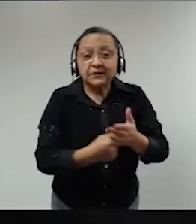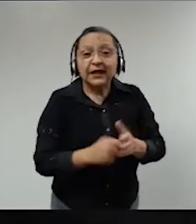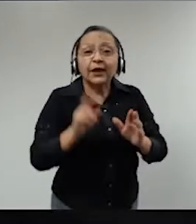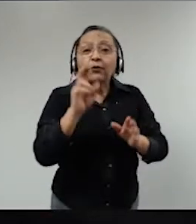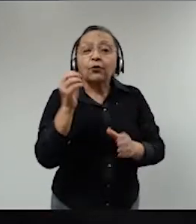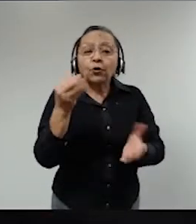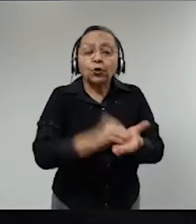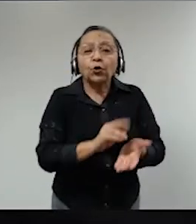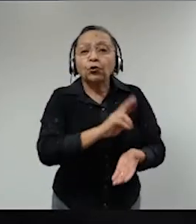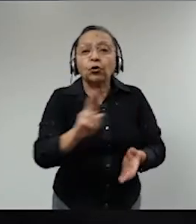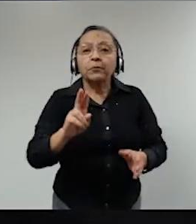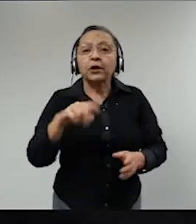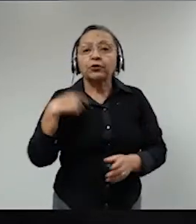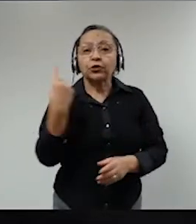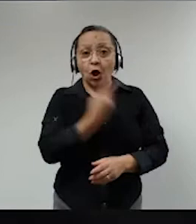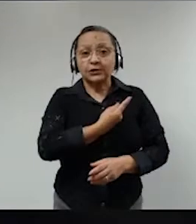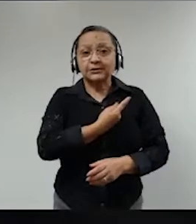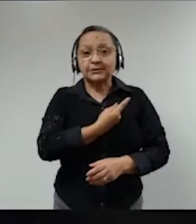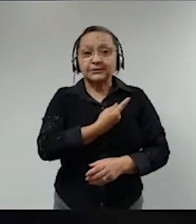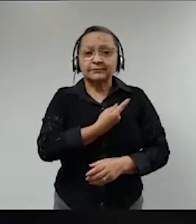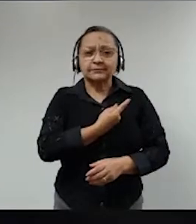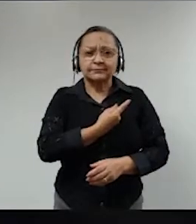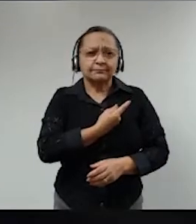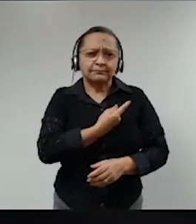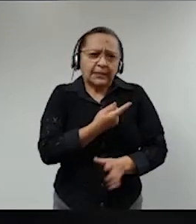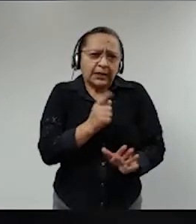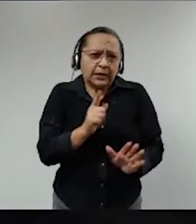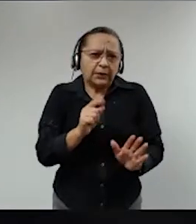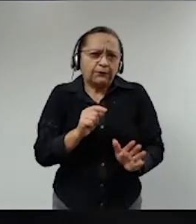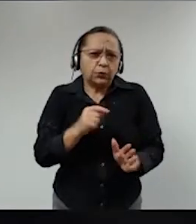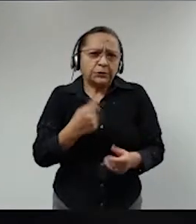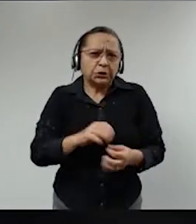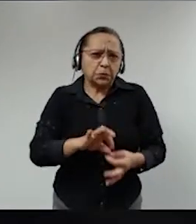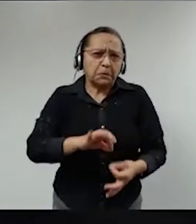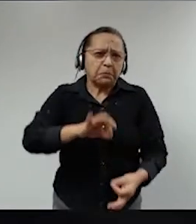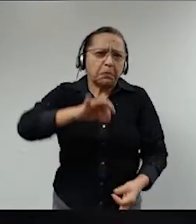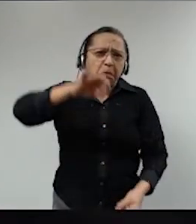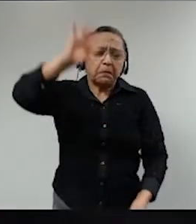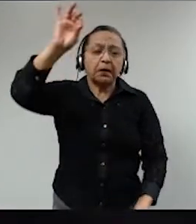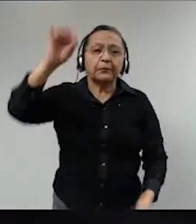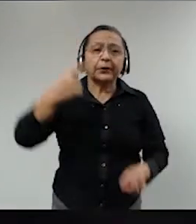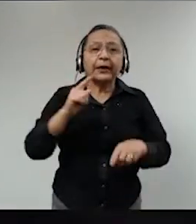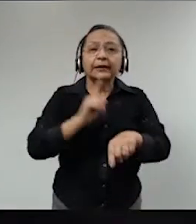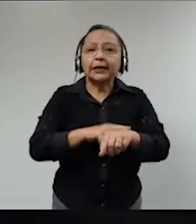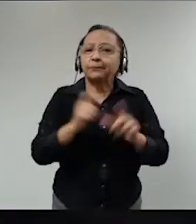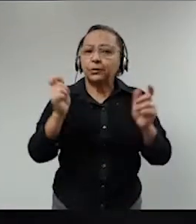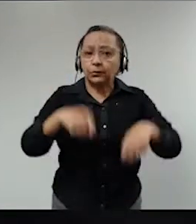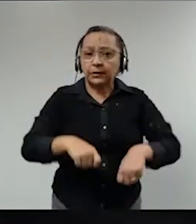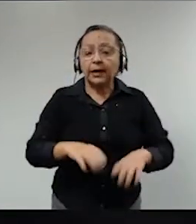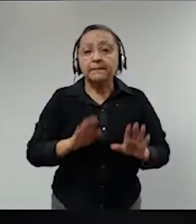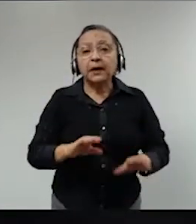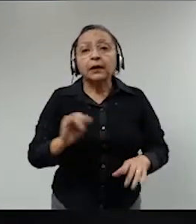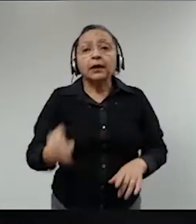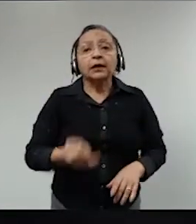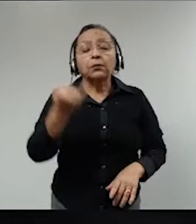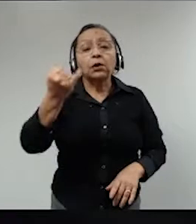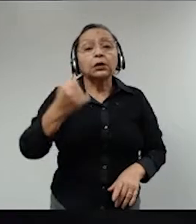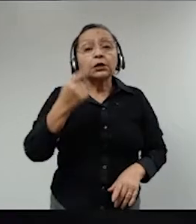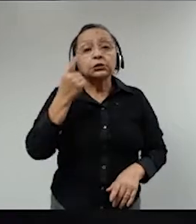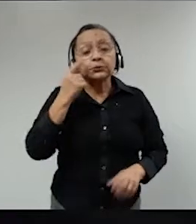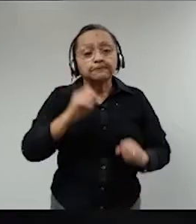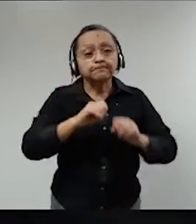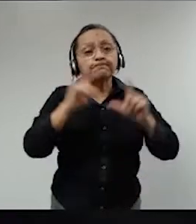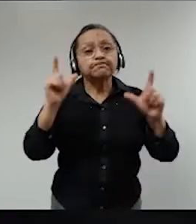Nós. Não vou entrar em muitos detalhes sobre o acordo em si, o nosso tempo é bastante curto, mas é importante ressaltar